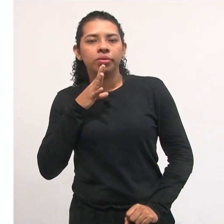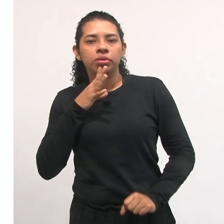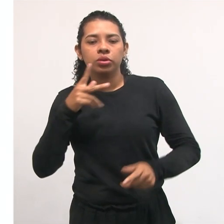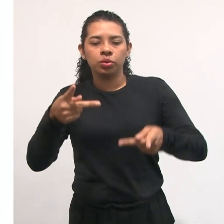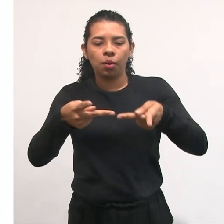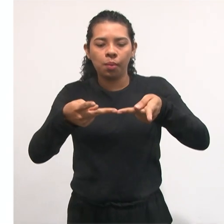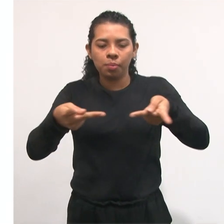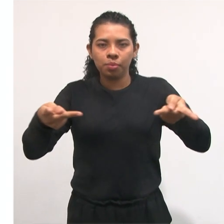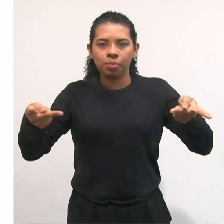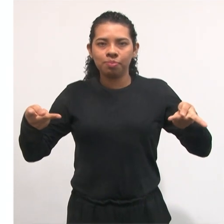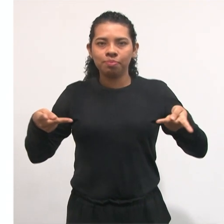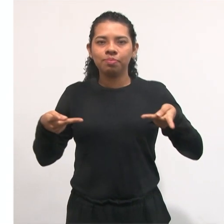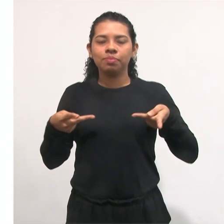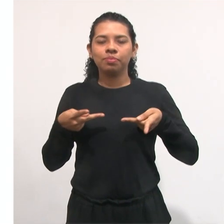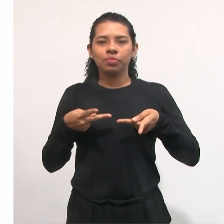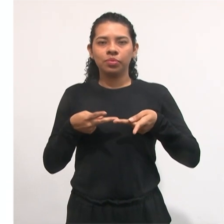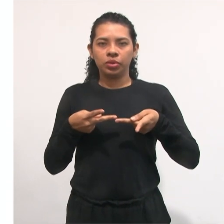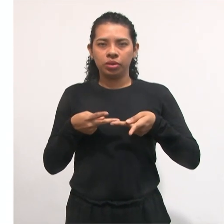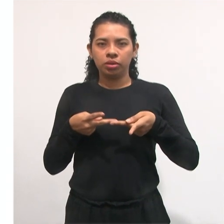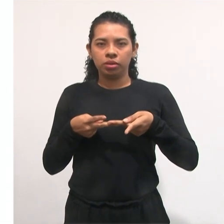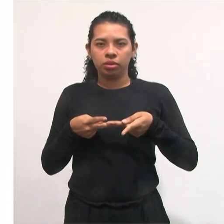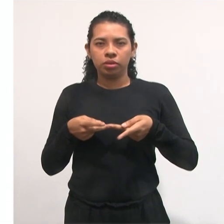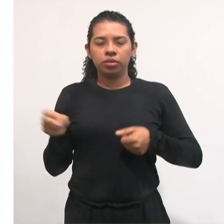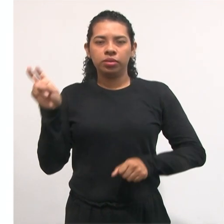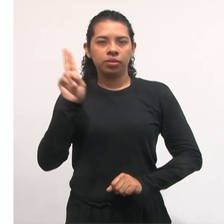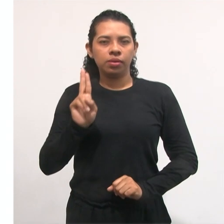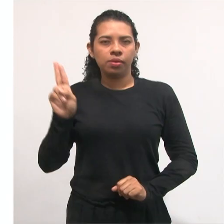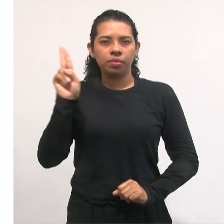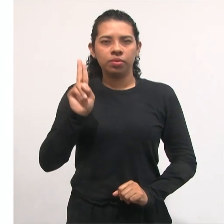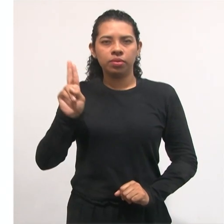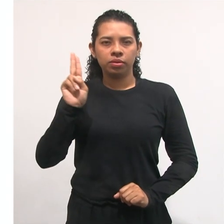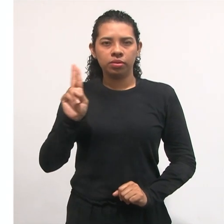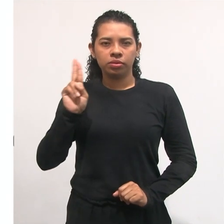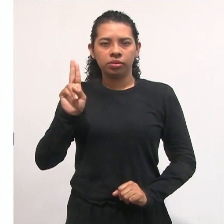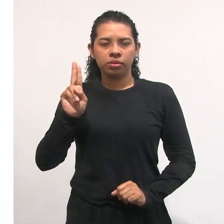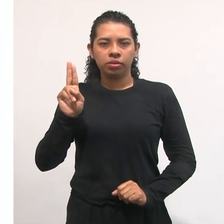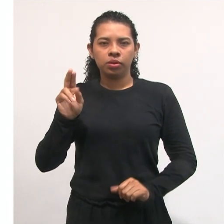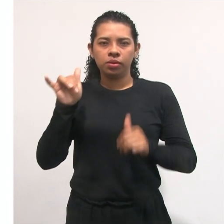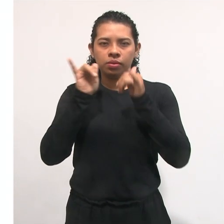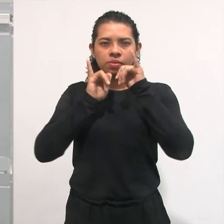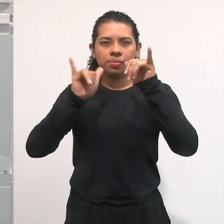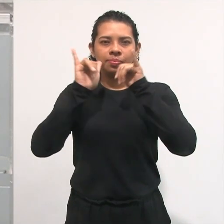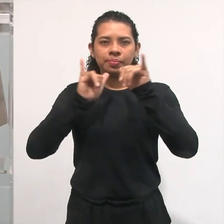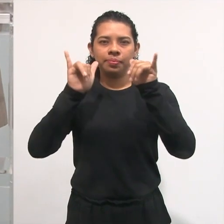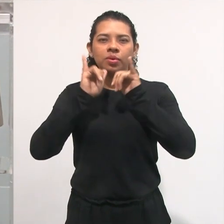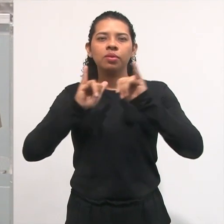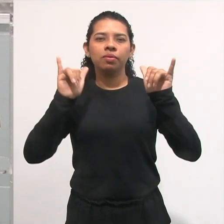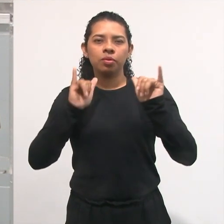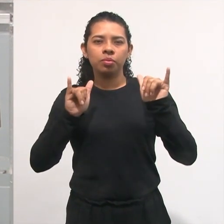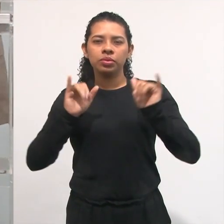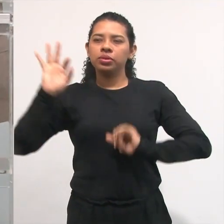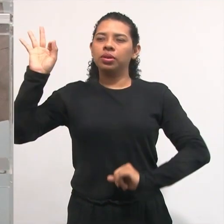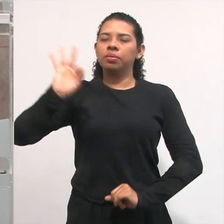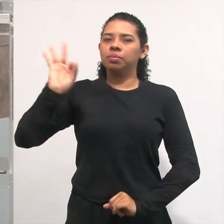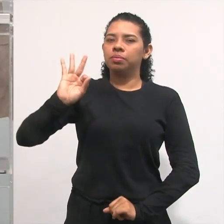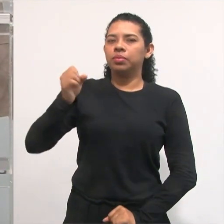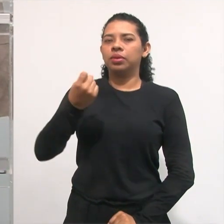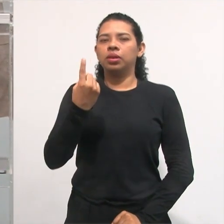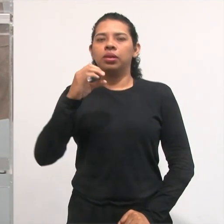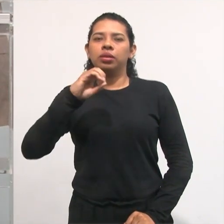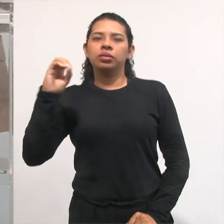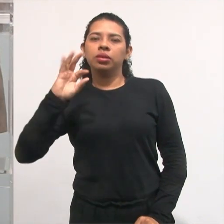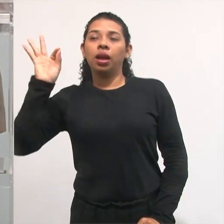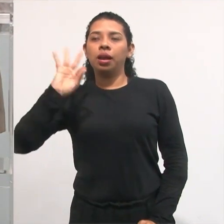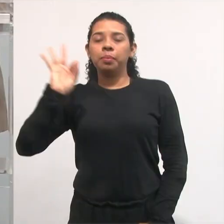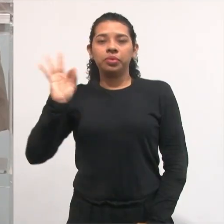gráficos de setores, e alguns chamam de gráficos de pizzas, né? Então esses gráficos de setores e pizzas são muito mais utilizados